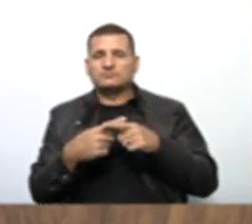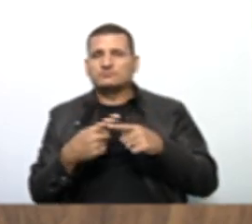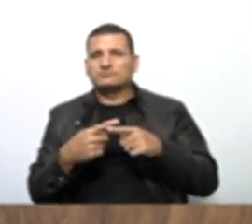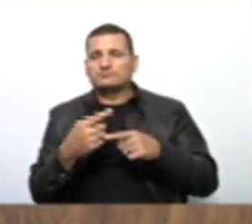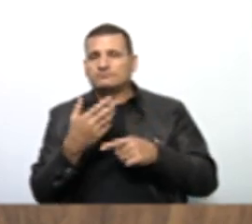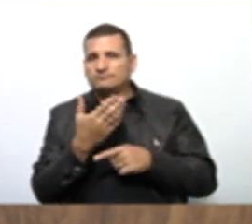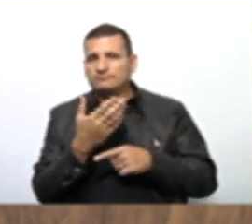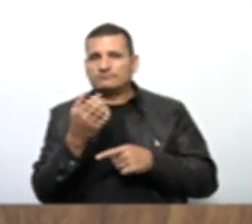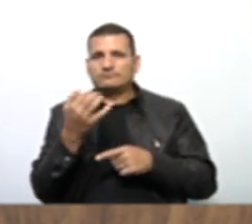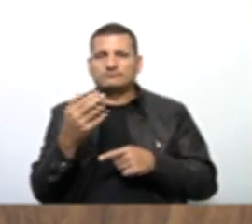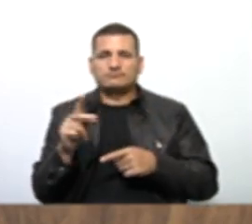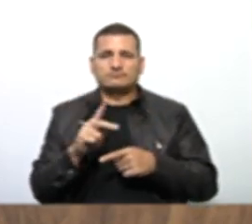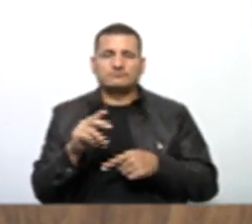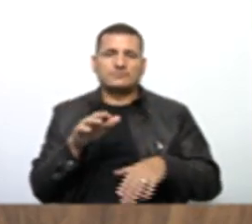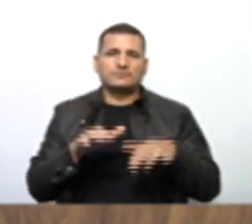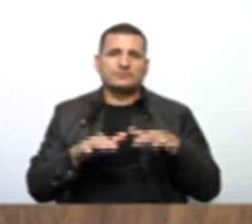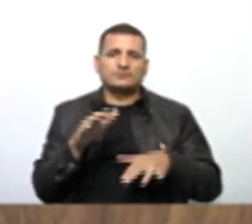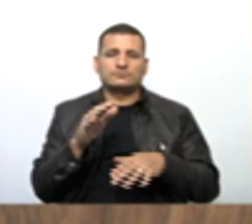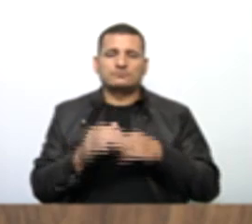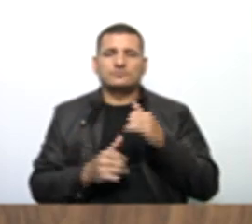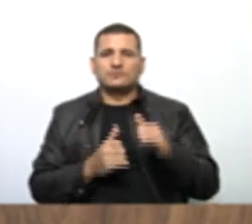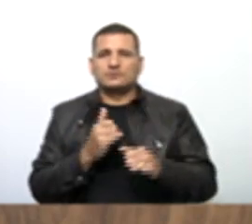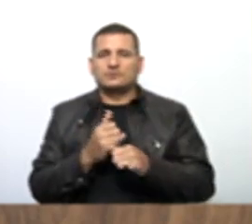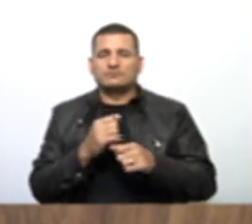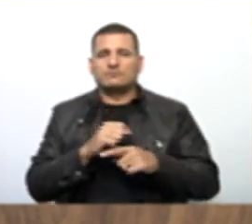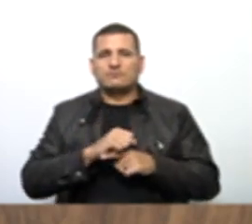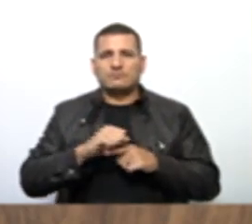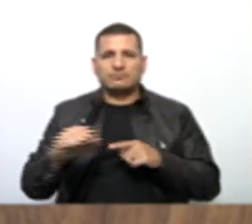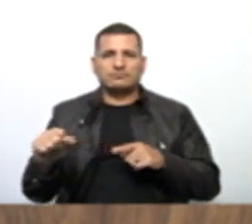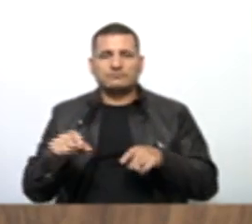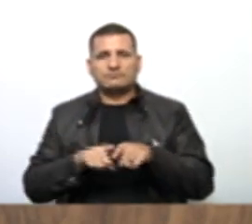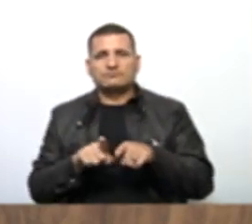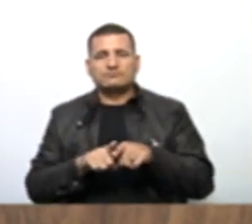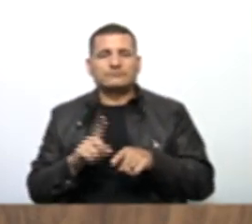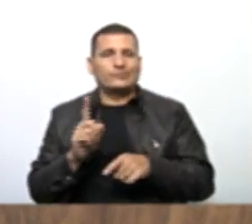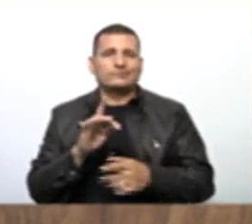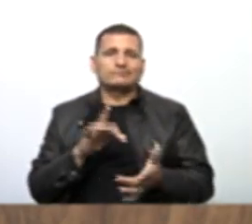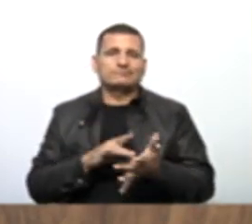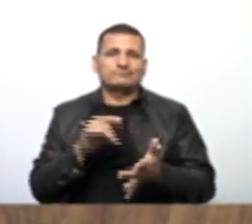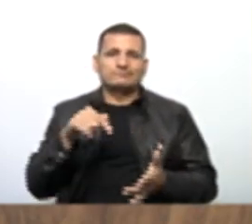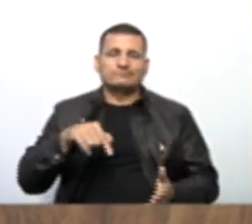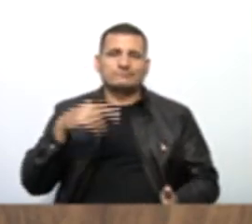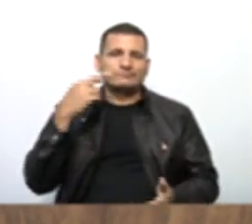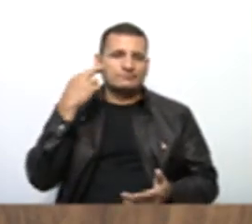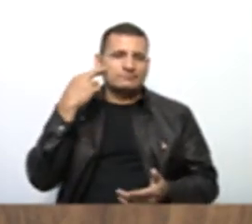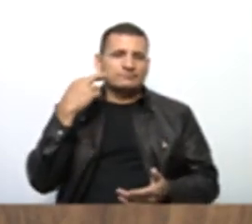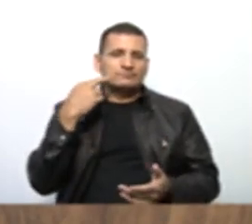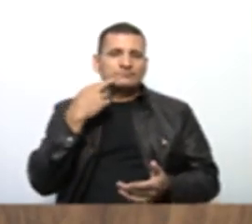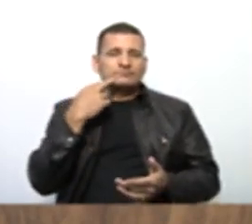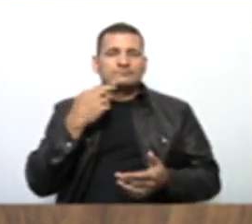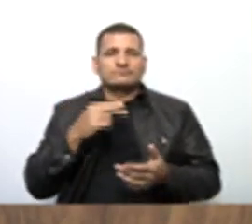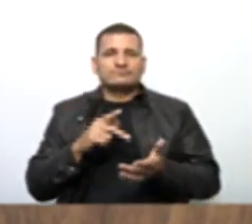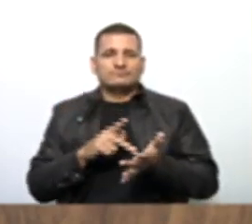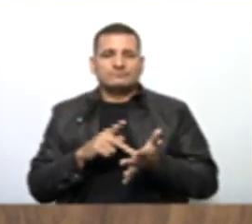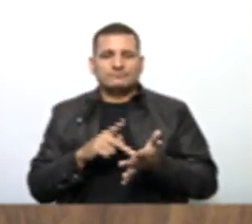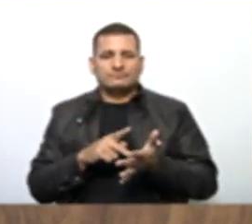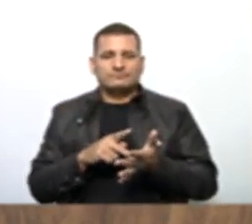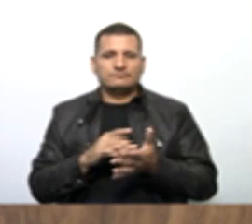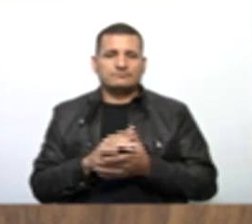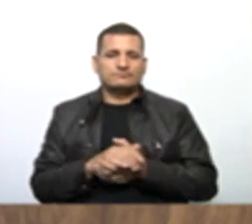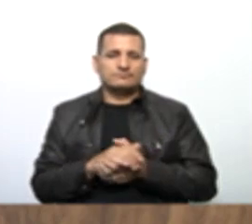falou da velocidade da internet e não é a realidade local aqui em rondônia infelizmente só a